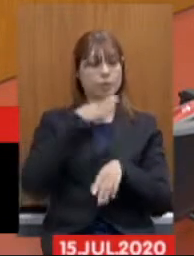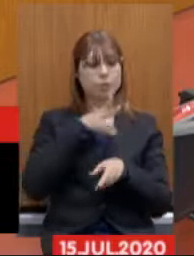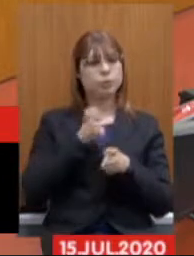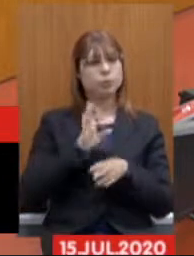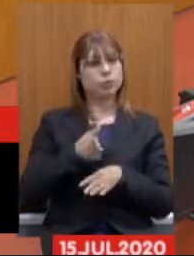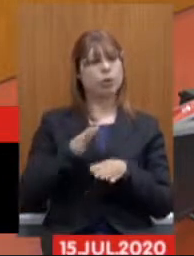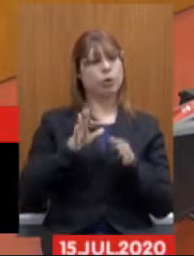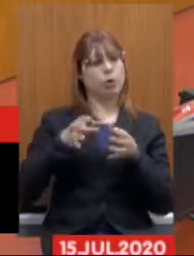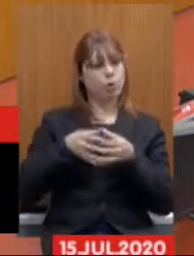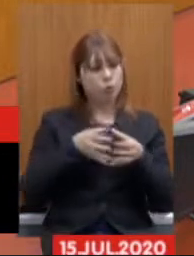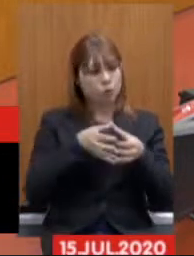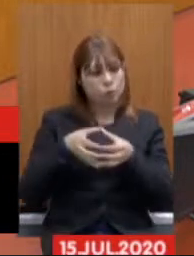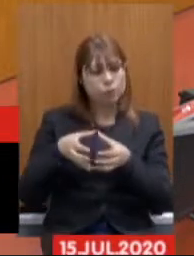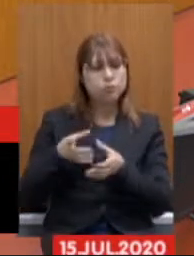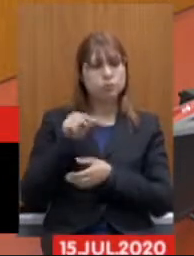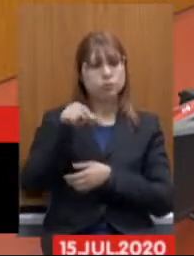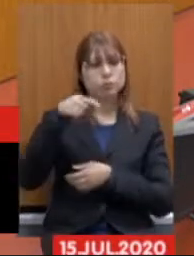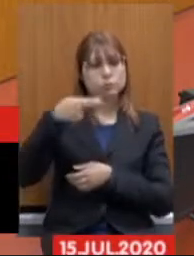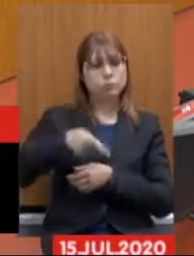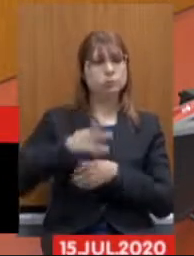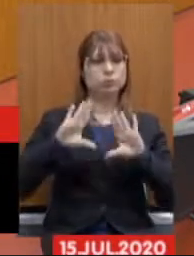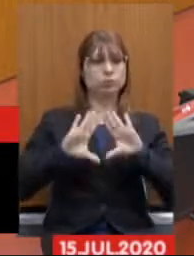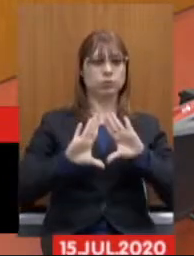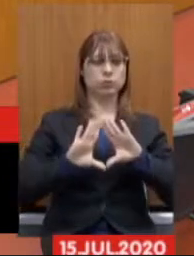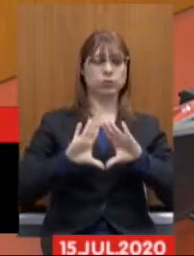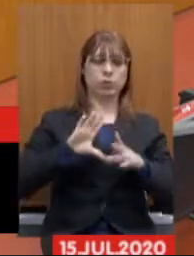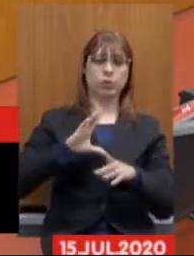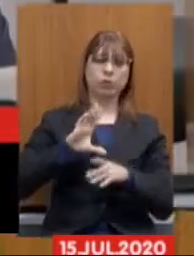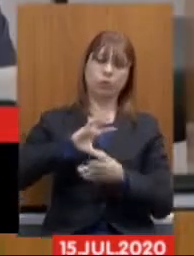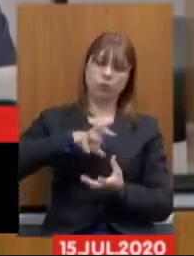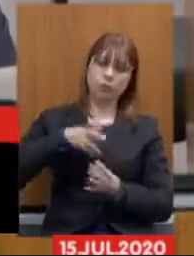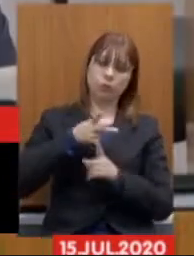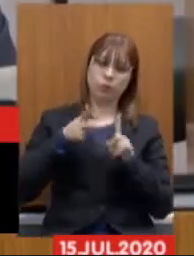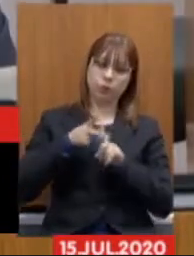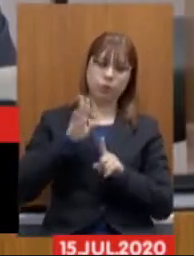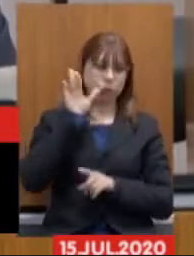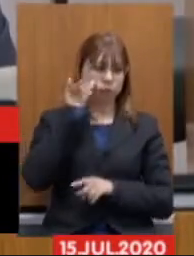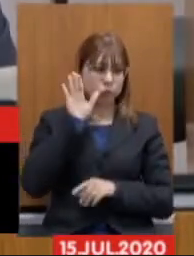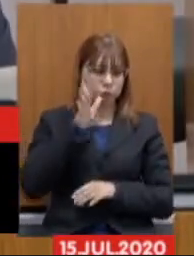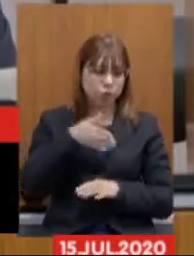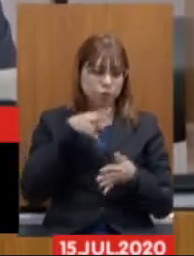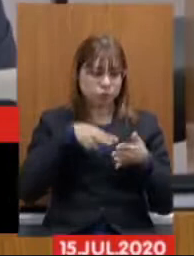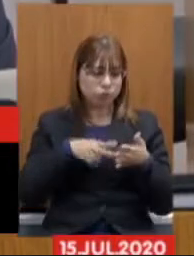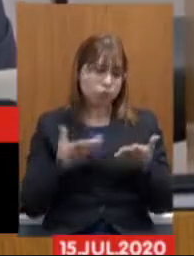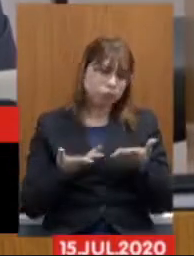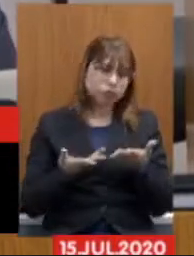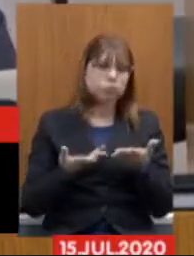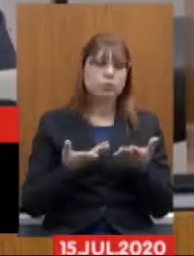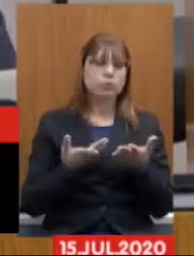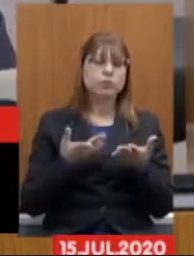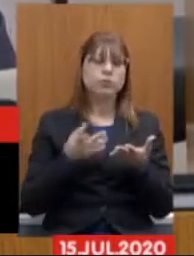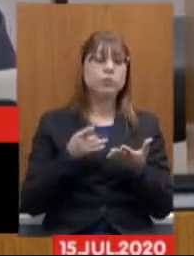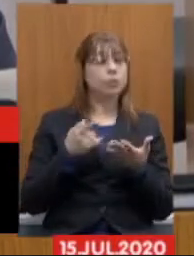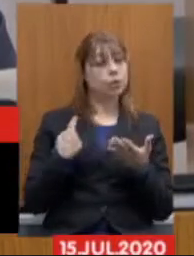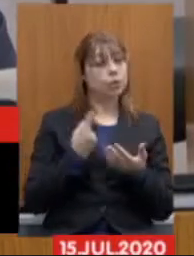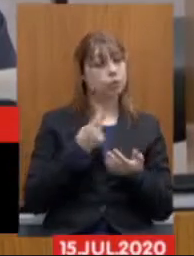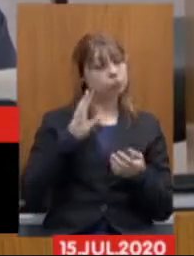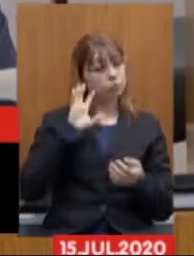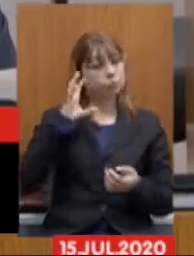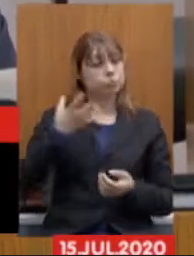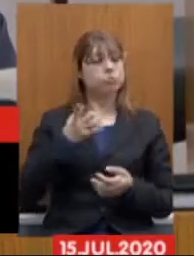pelas comissões da assembleia em que a reforma da previdência já tramitou serão abordados no seminário apenas as questões